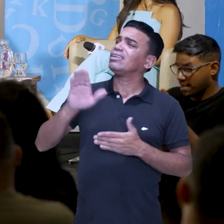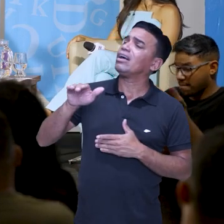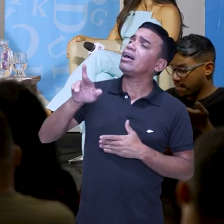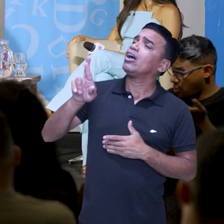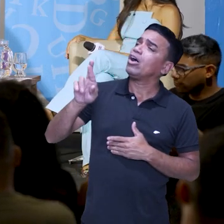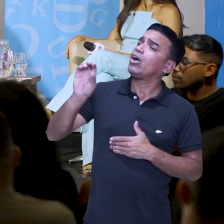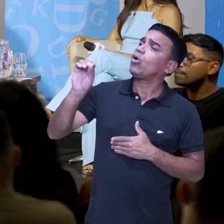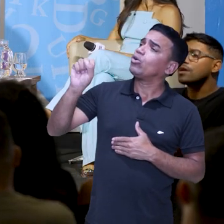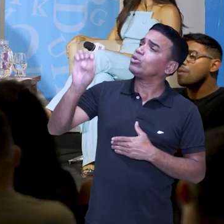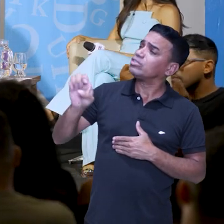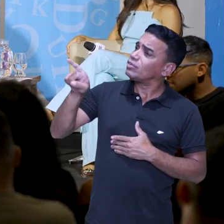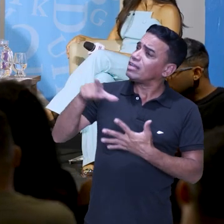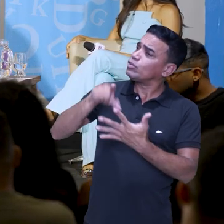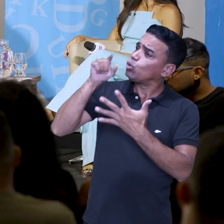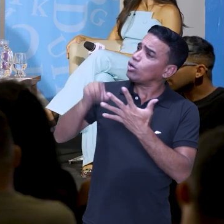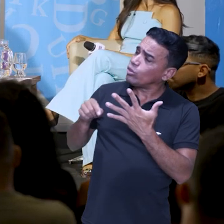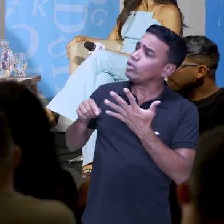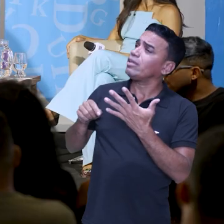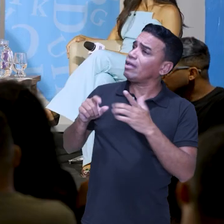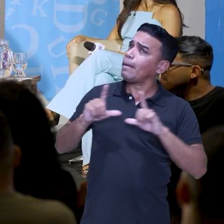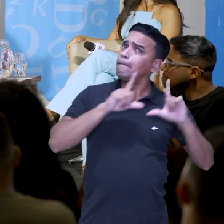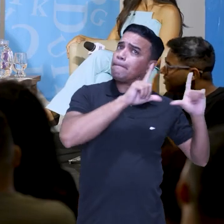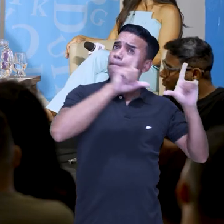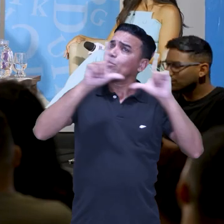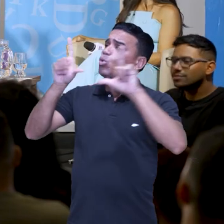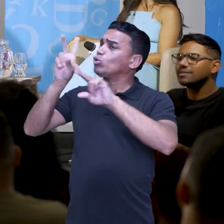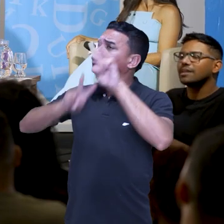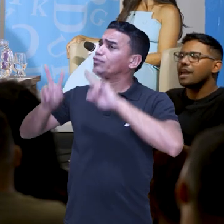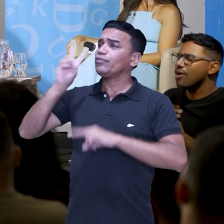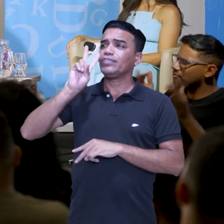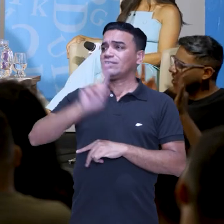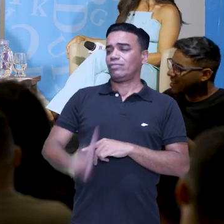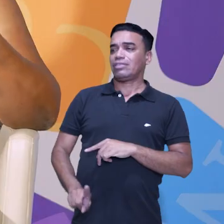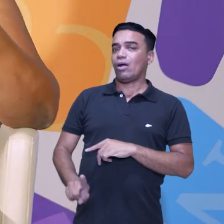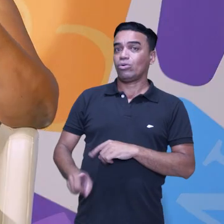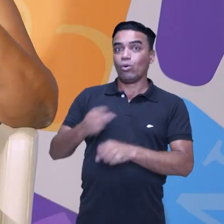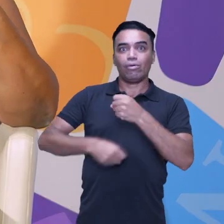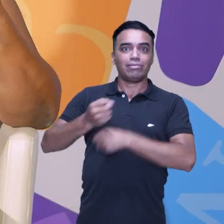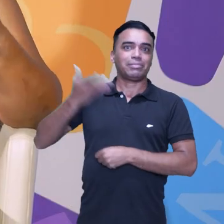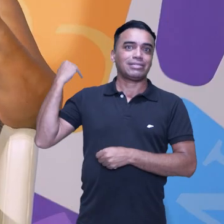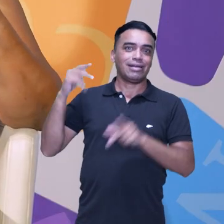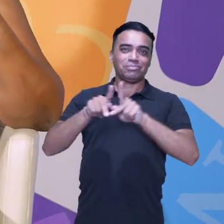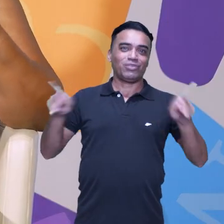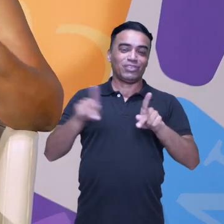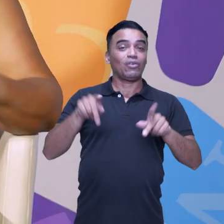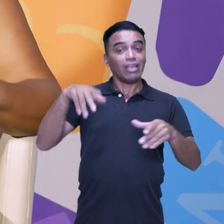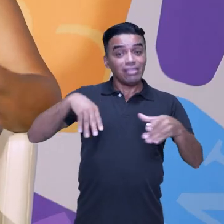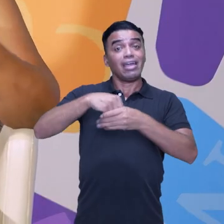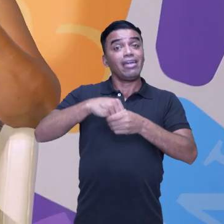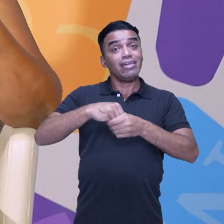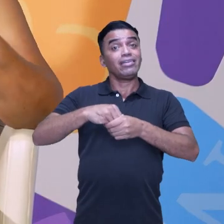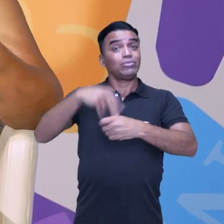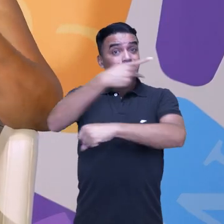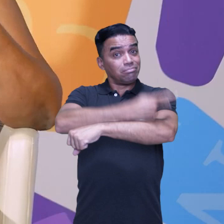que você faça a curadoria desses Muros Invisíveis, né, desde o ano passado com os professores, porque você é uma pessoa que está dentro da cidade,